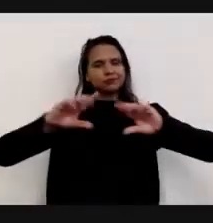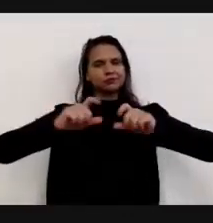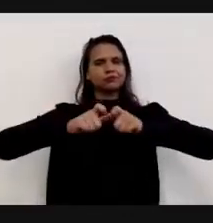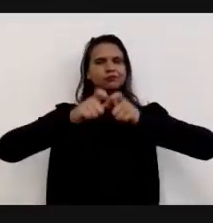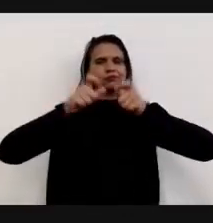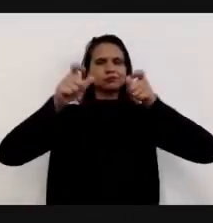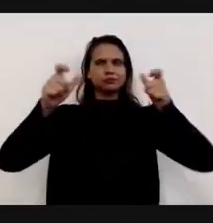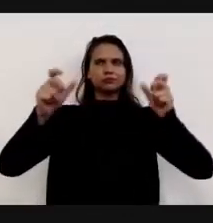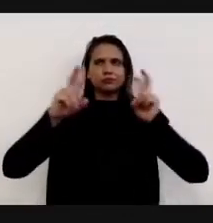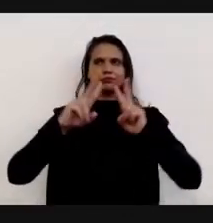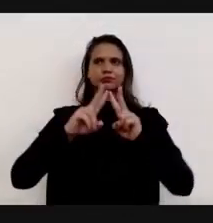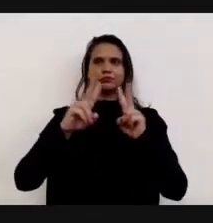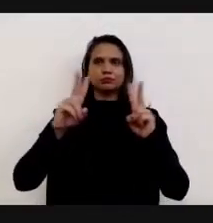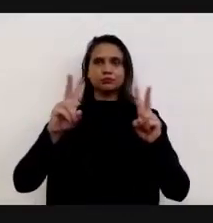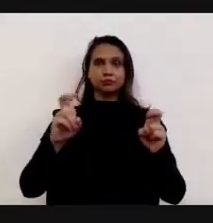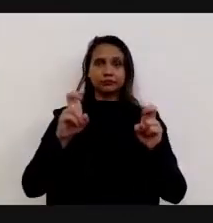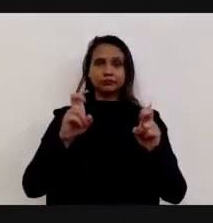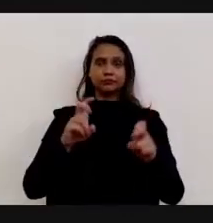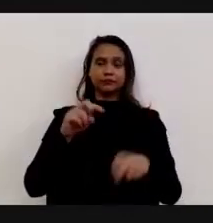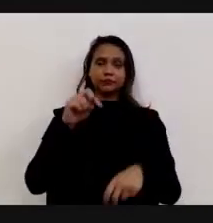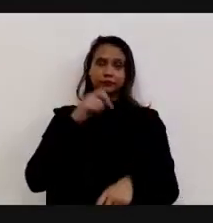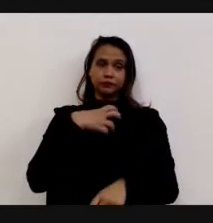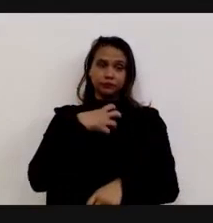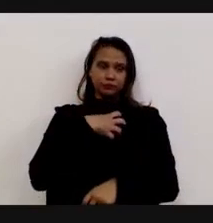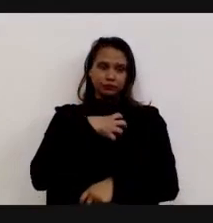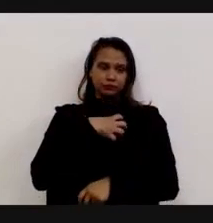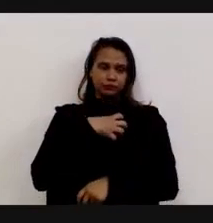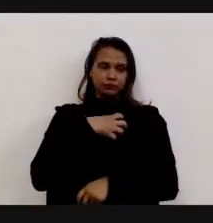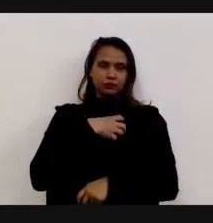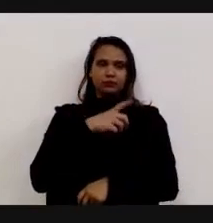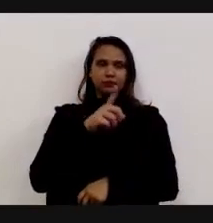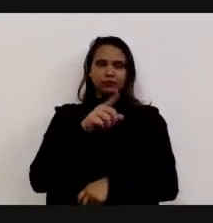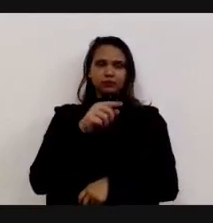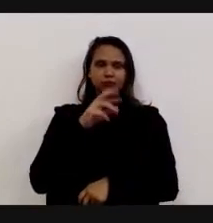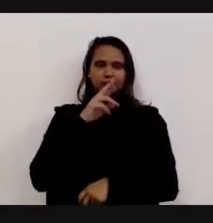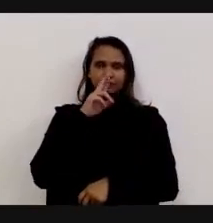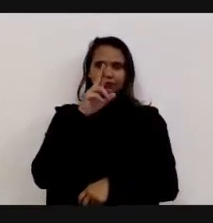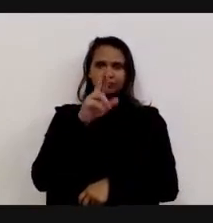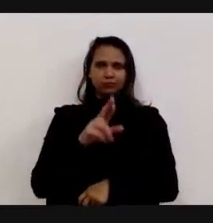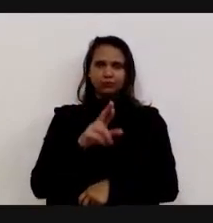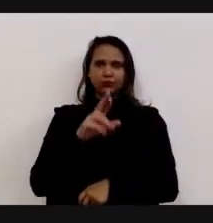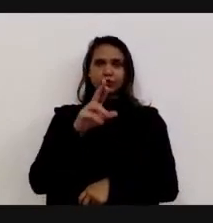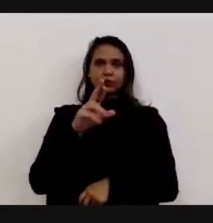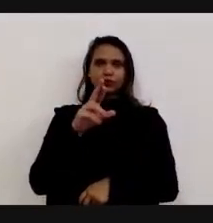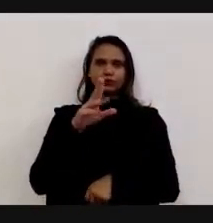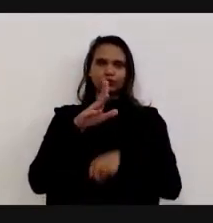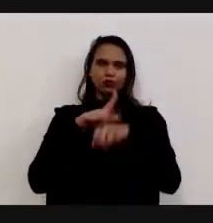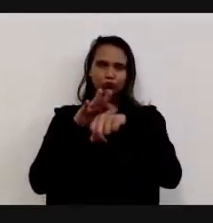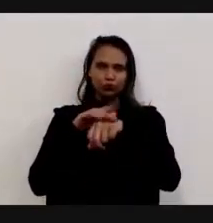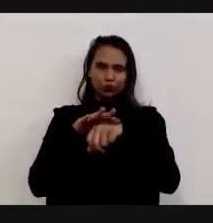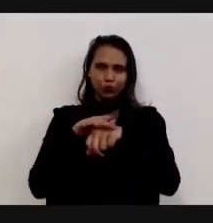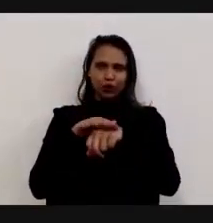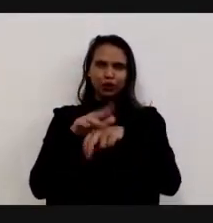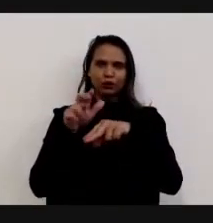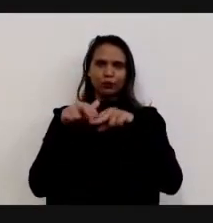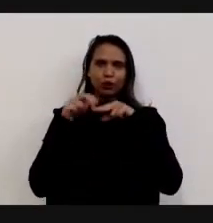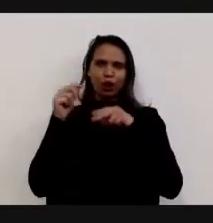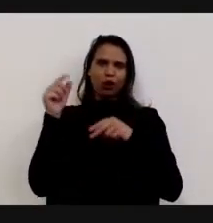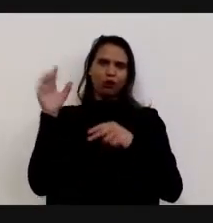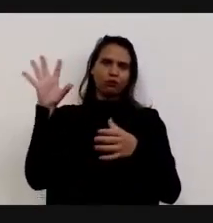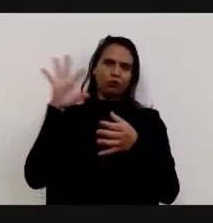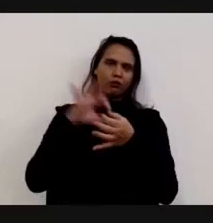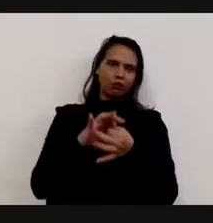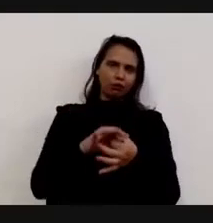assunto. Essa síndrome ela foi recentemente reconhecida como uma doença ocupacional.